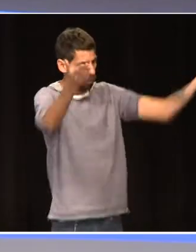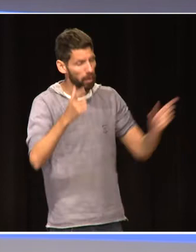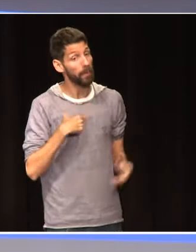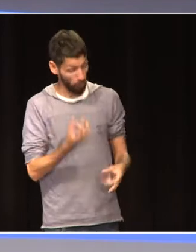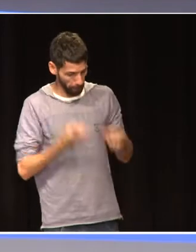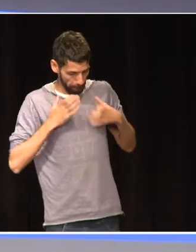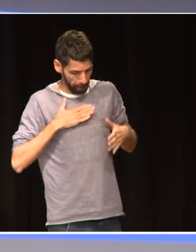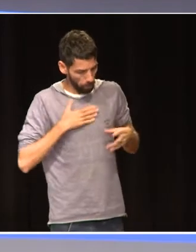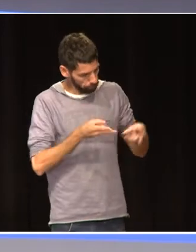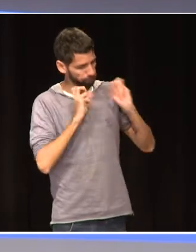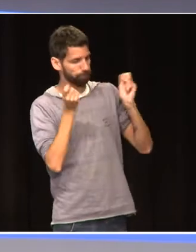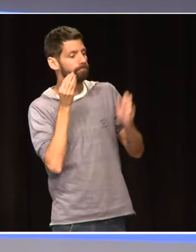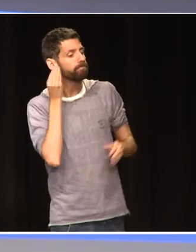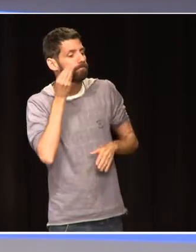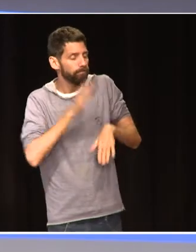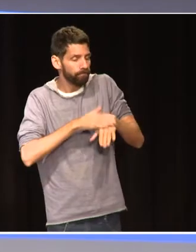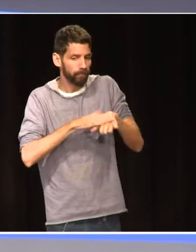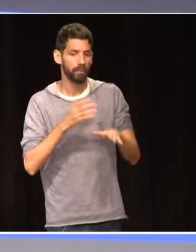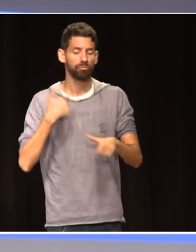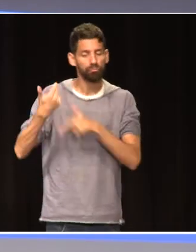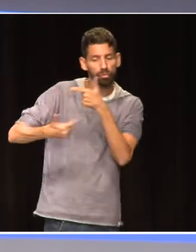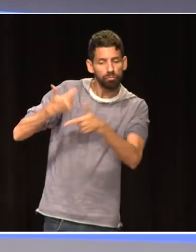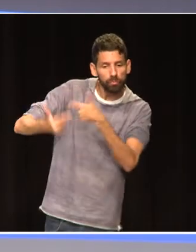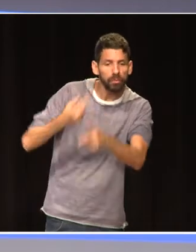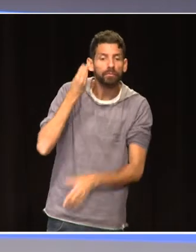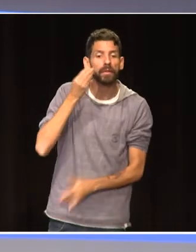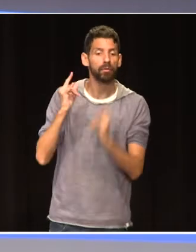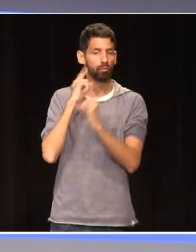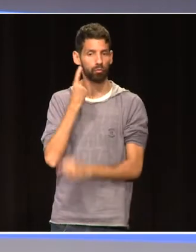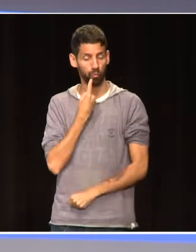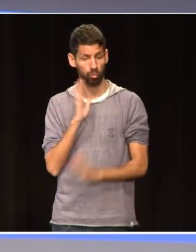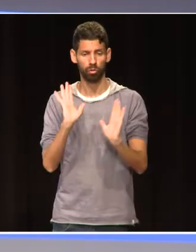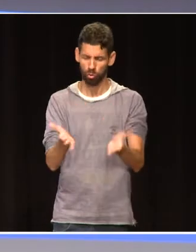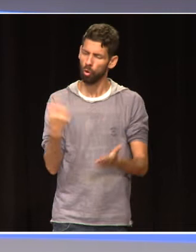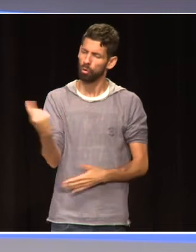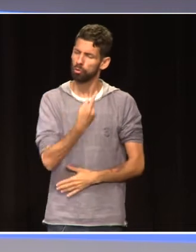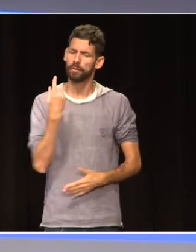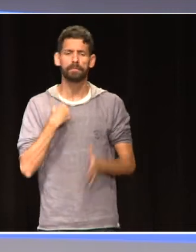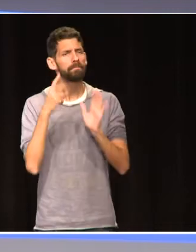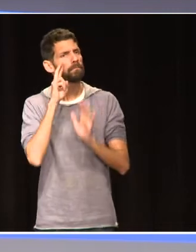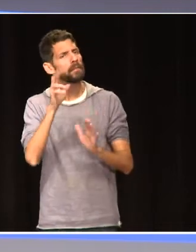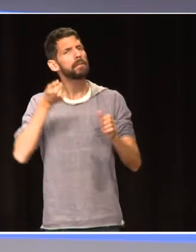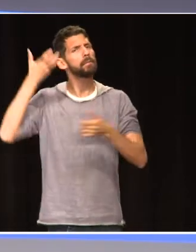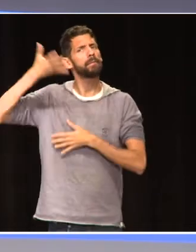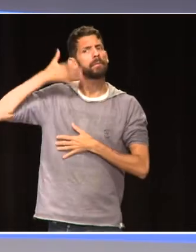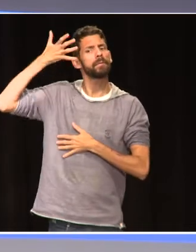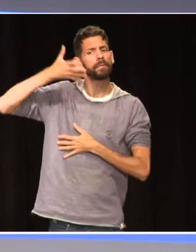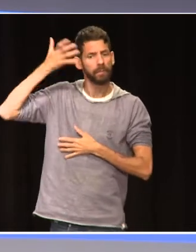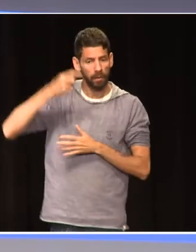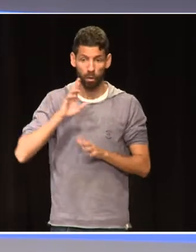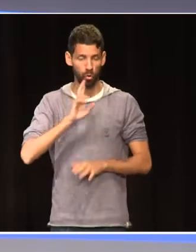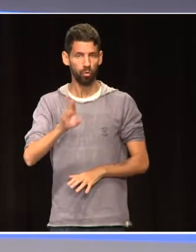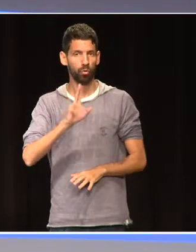foi o que eu percebia durante esse trabalho com os surdos. E a gente vendo essas apresentações, a gente percebe que